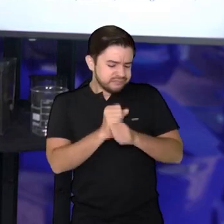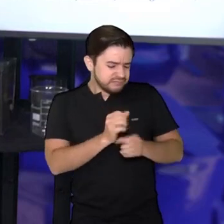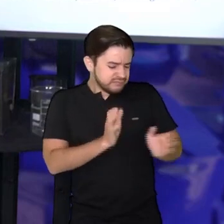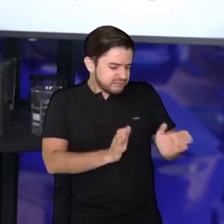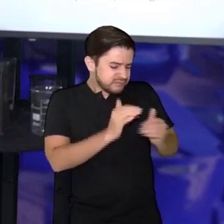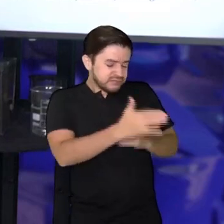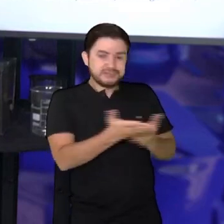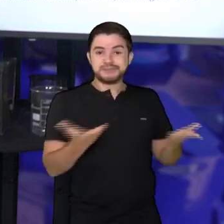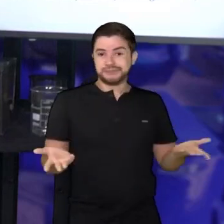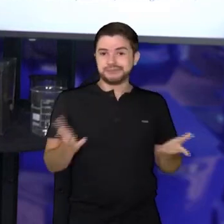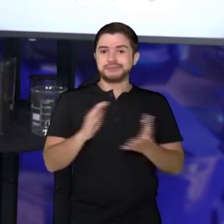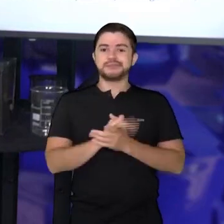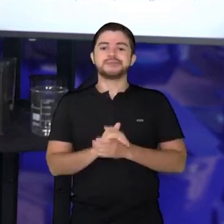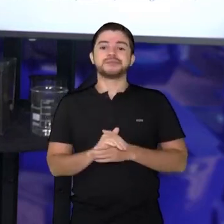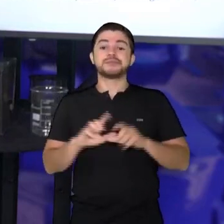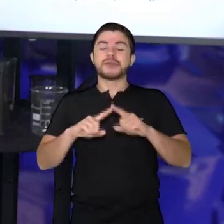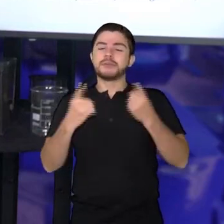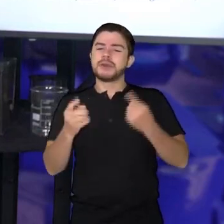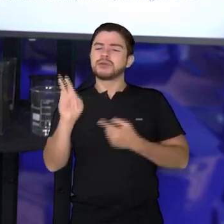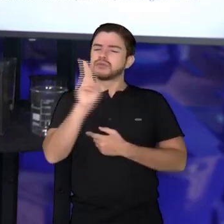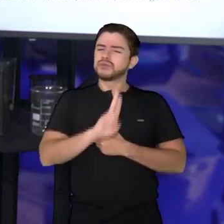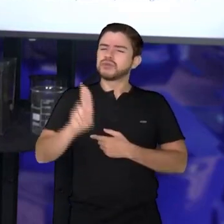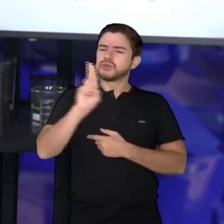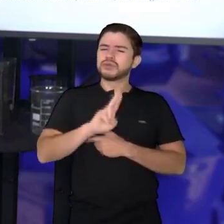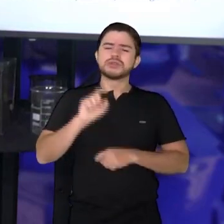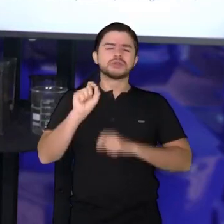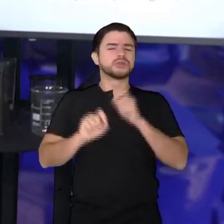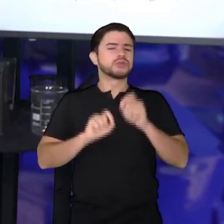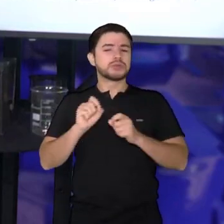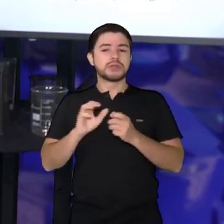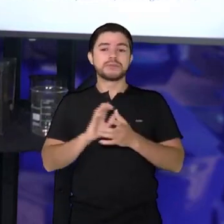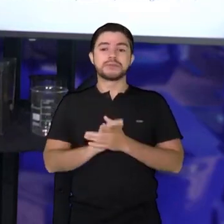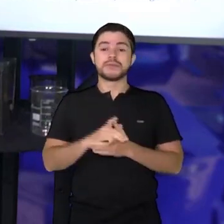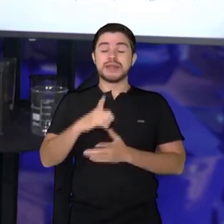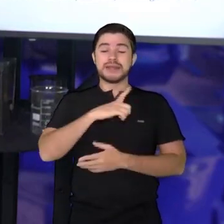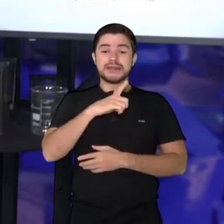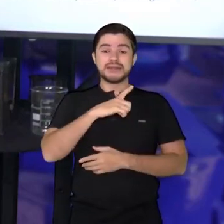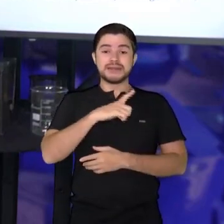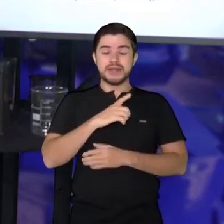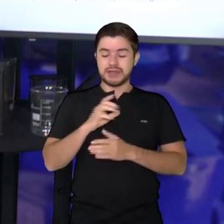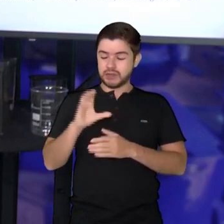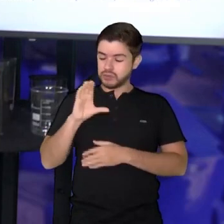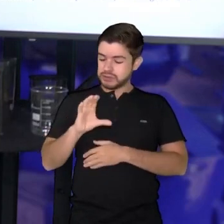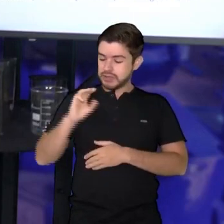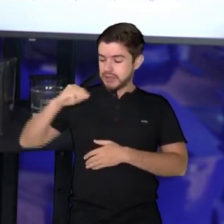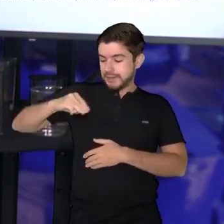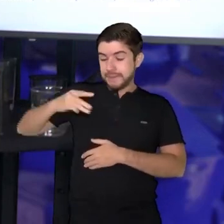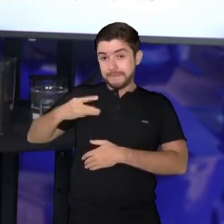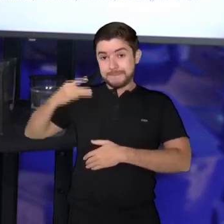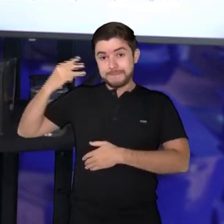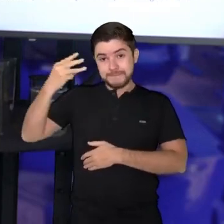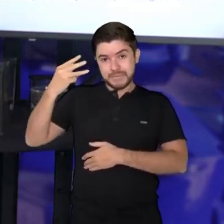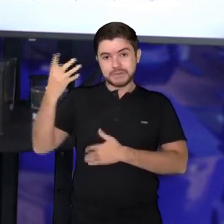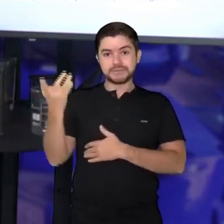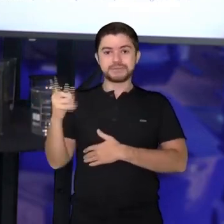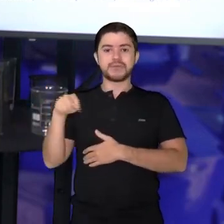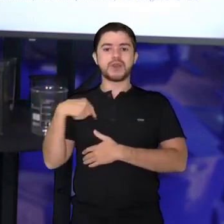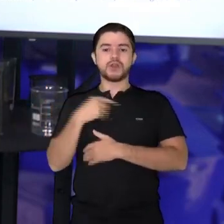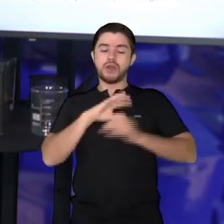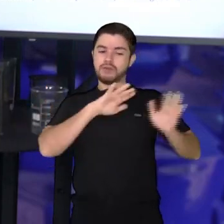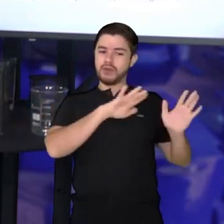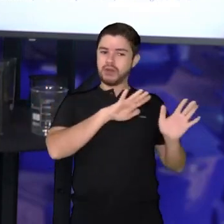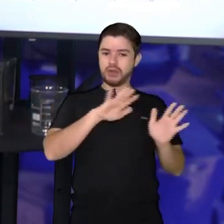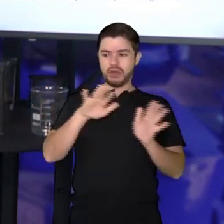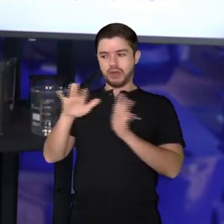Porém, como a gente está utilizando a medida padrão, tem que utilizar o centímetro cúbico. Então, a gente deixa de